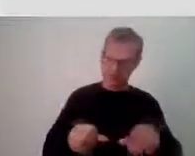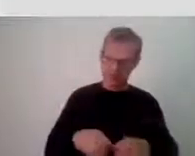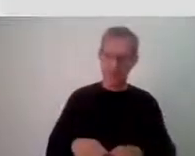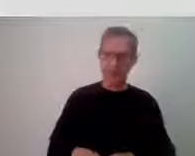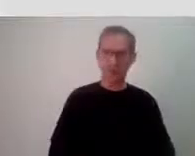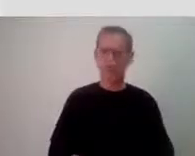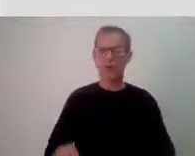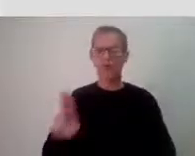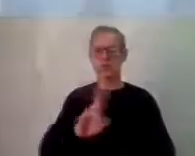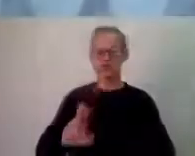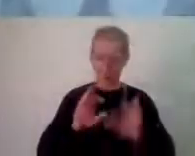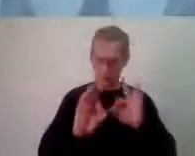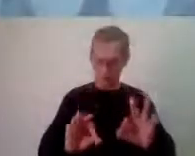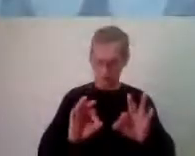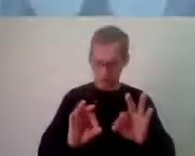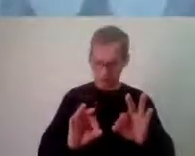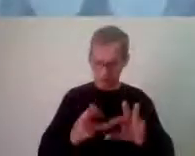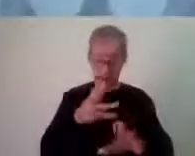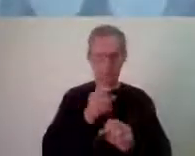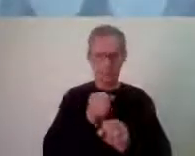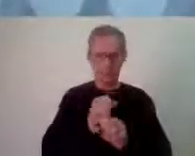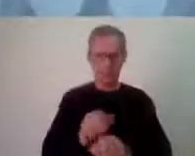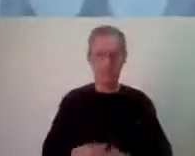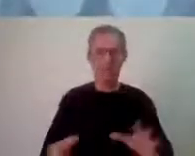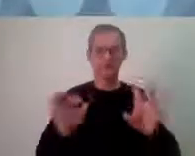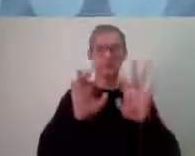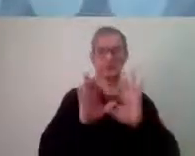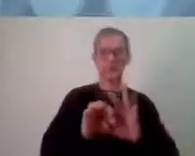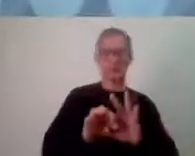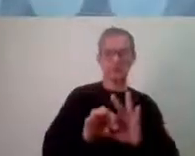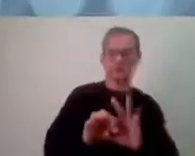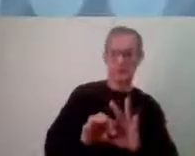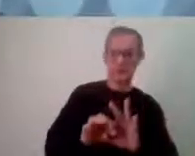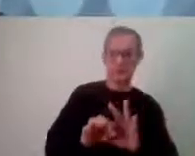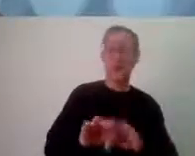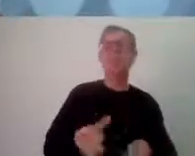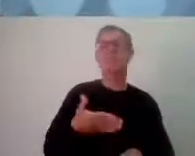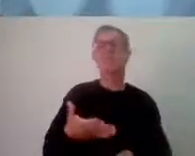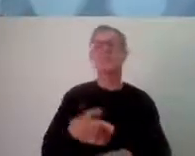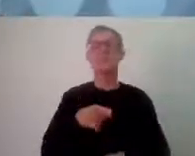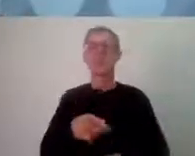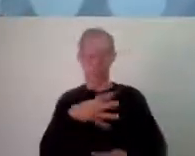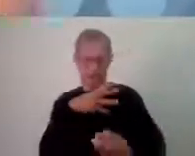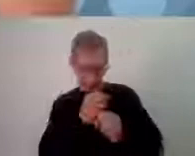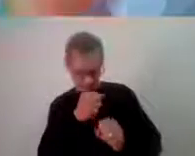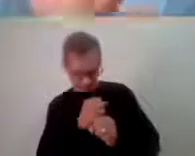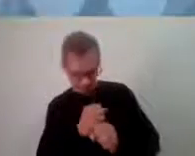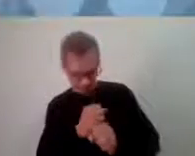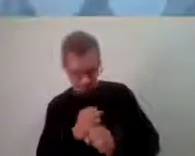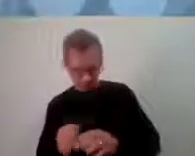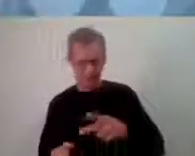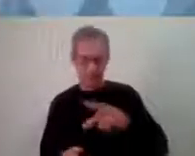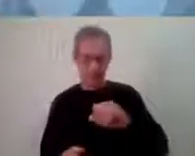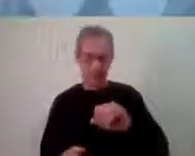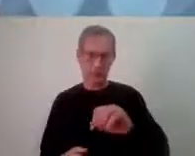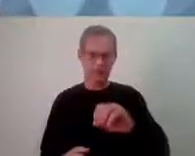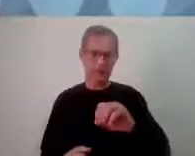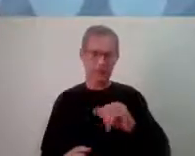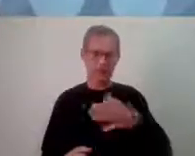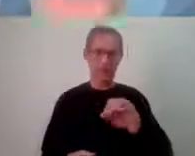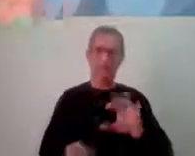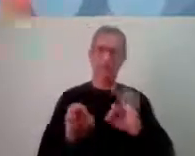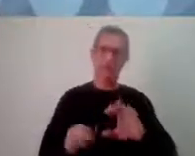das aplicações do uso do cálculo das integrais, que é justamente você calcular a posição de um determinado